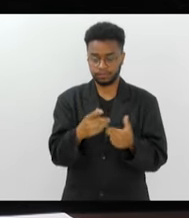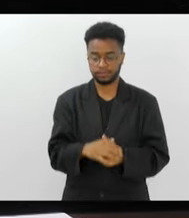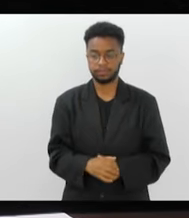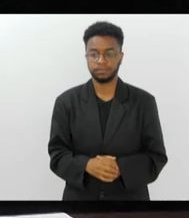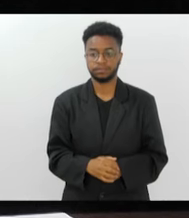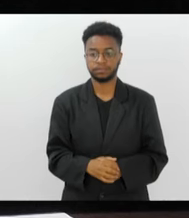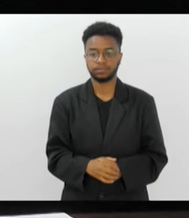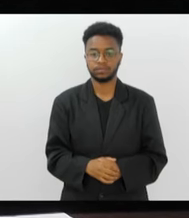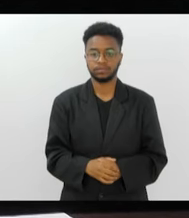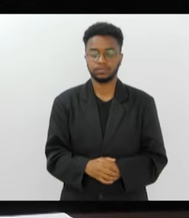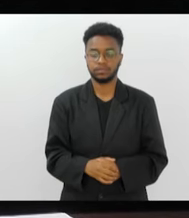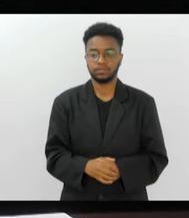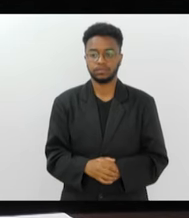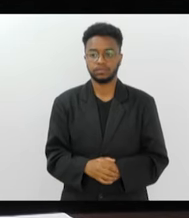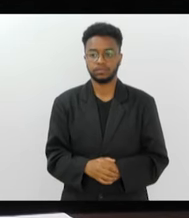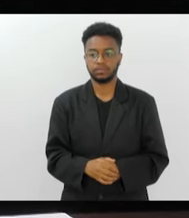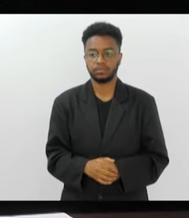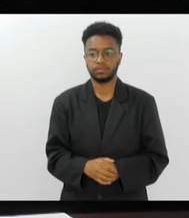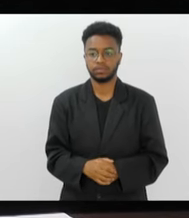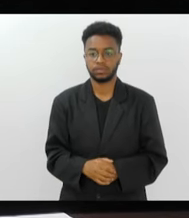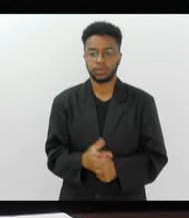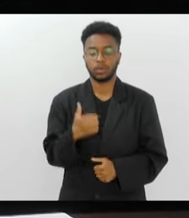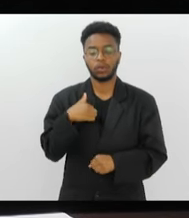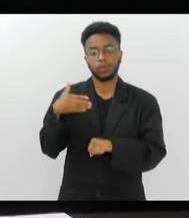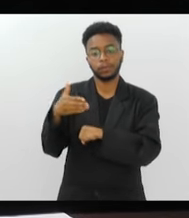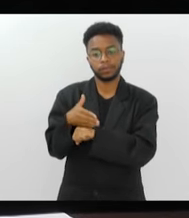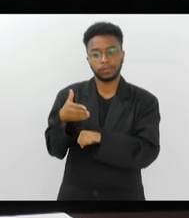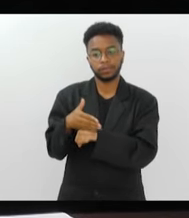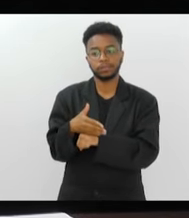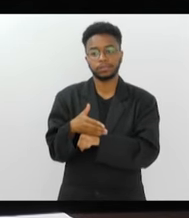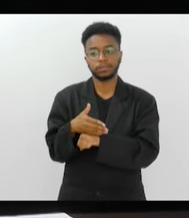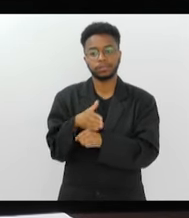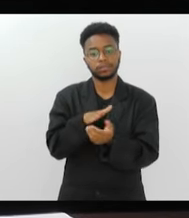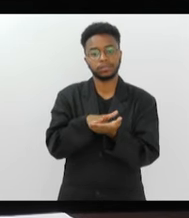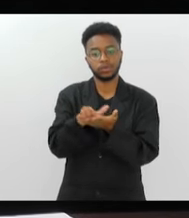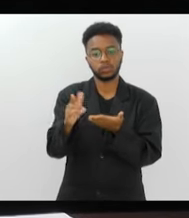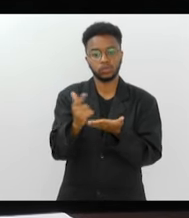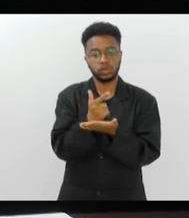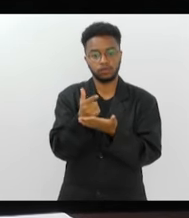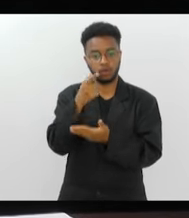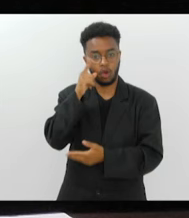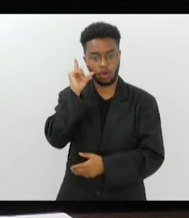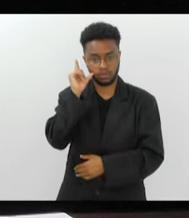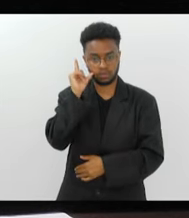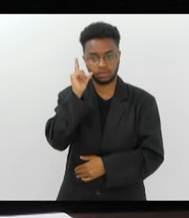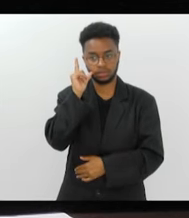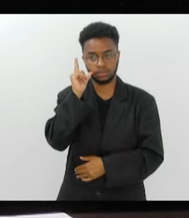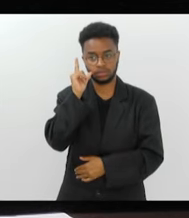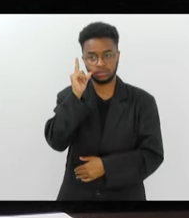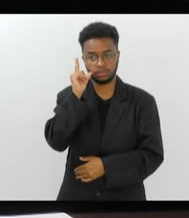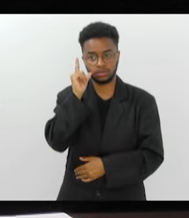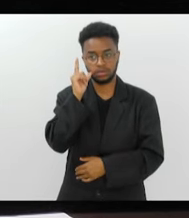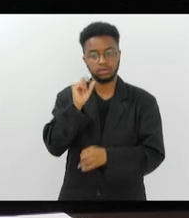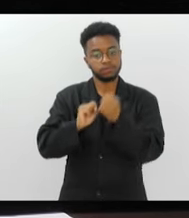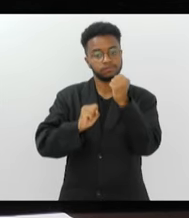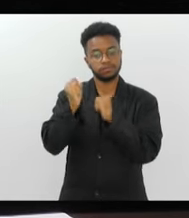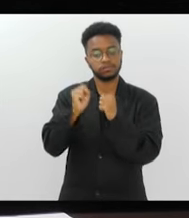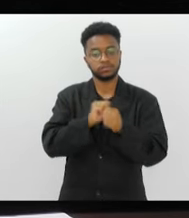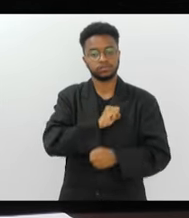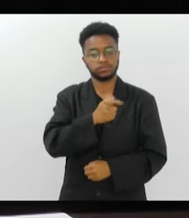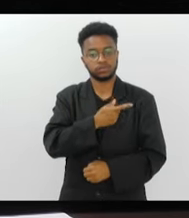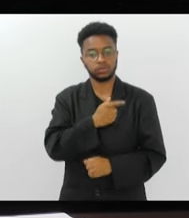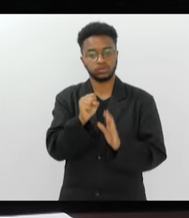que tive no lançamento de um livro ontem, Indústria Gonçalense no Século